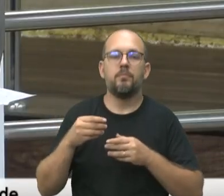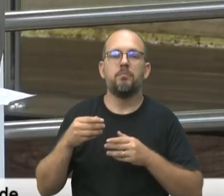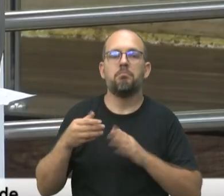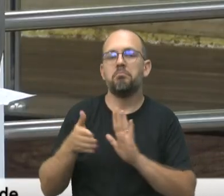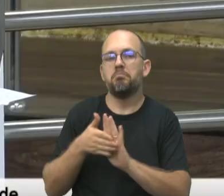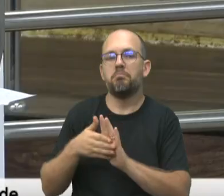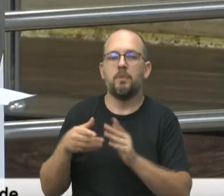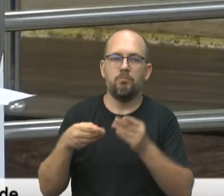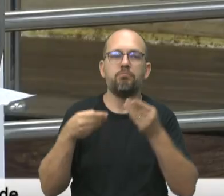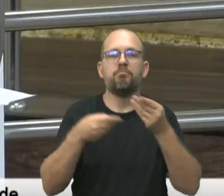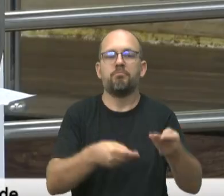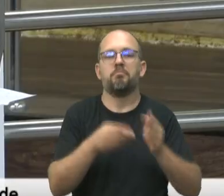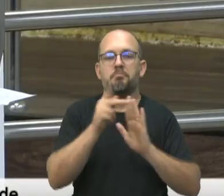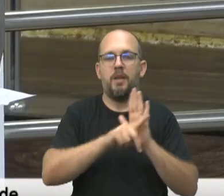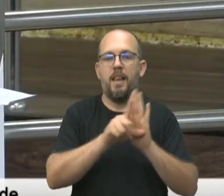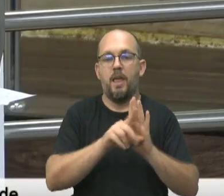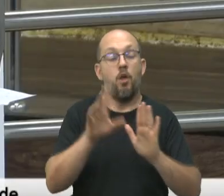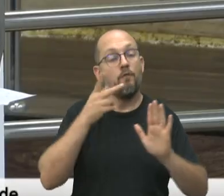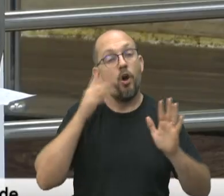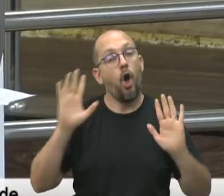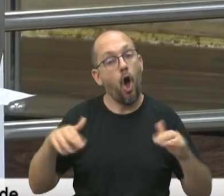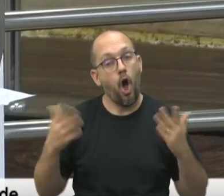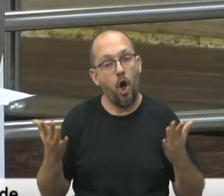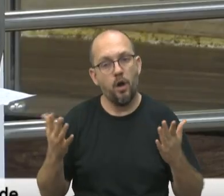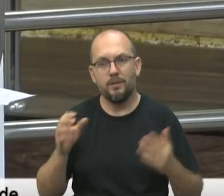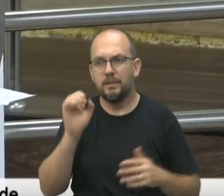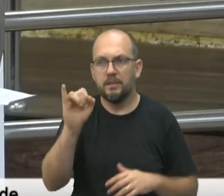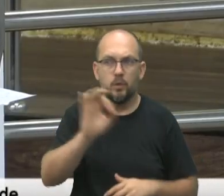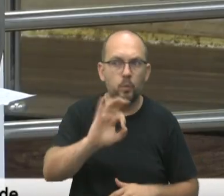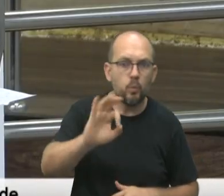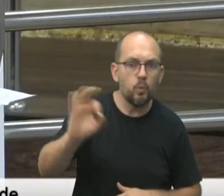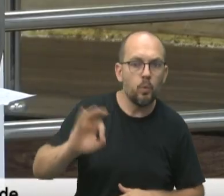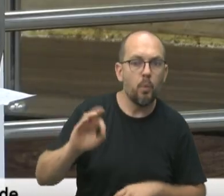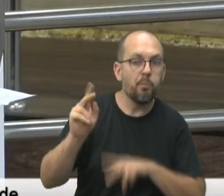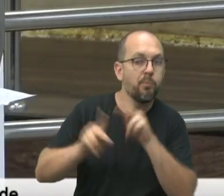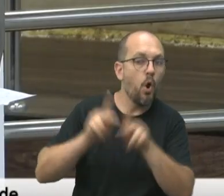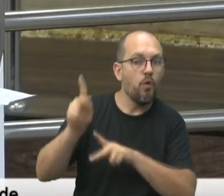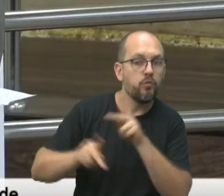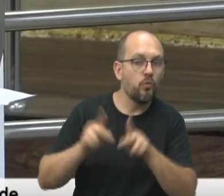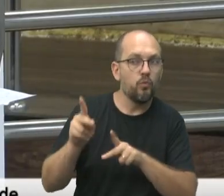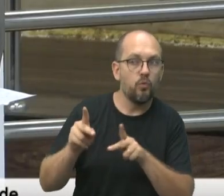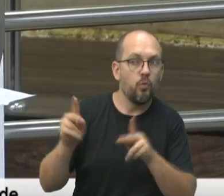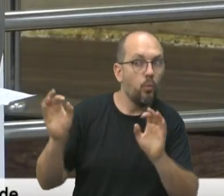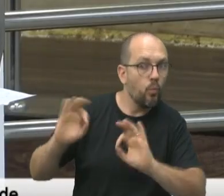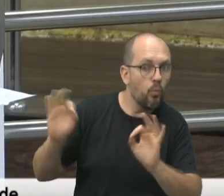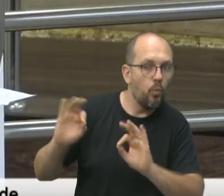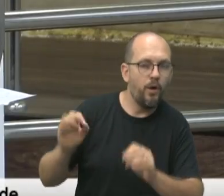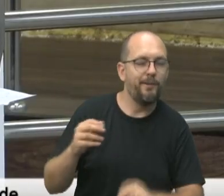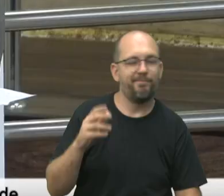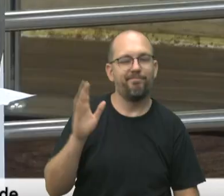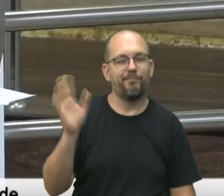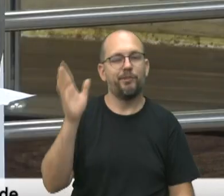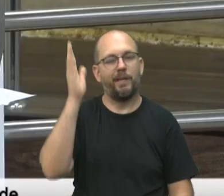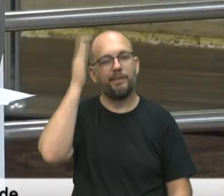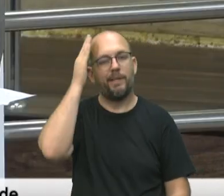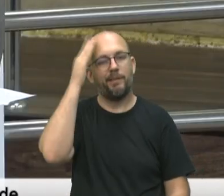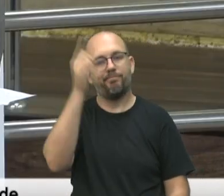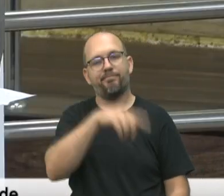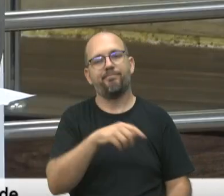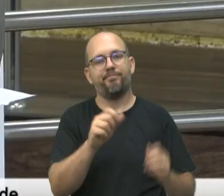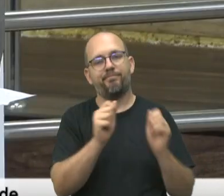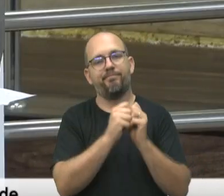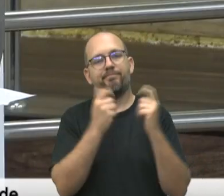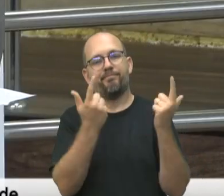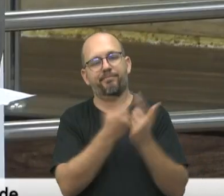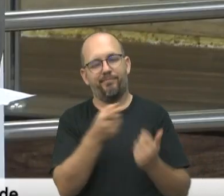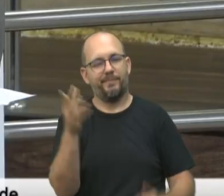olha, se não tiver o povo na equação, o movimento na equação, eu já sei o placar lá na Assembleia, você sabe qual que é o placar